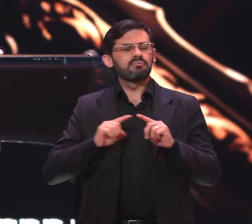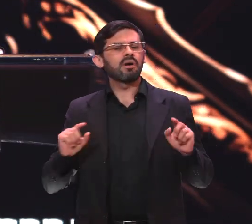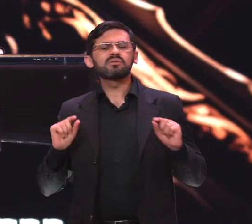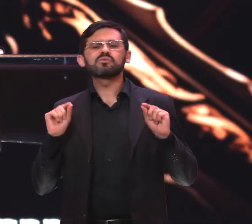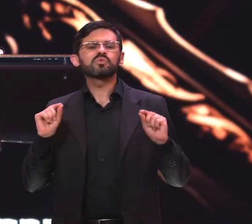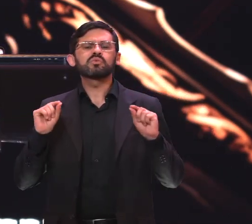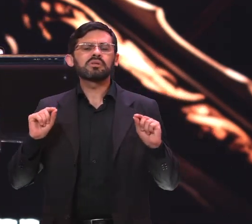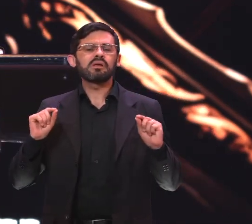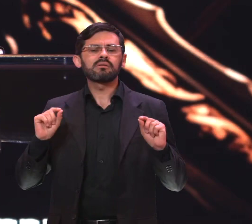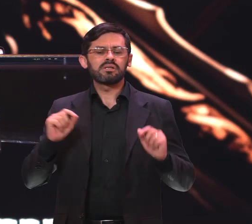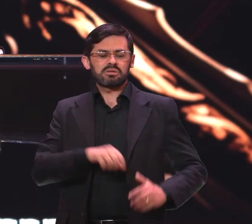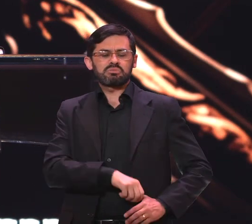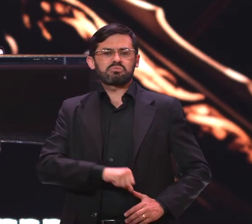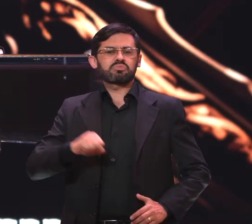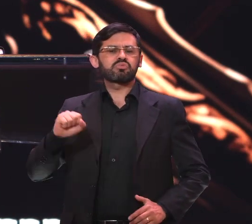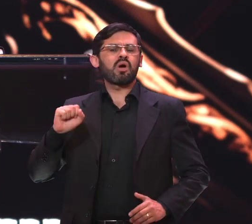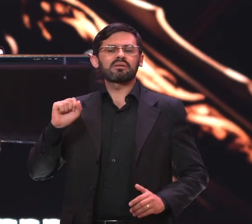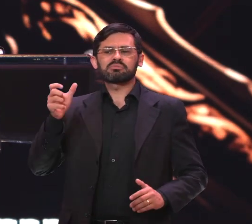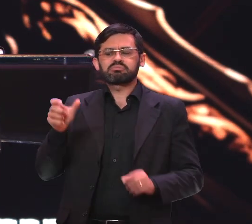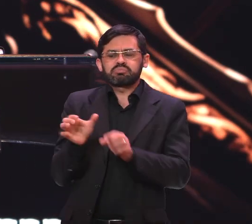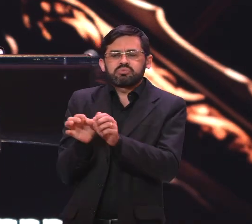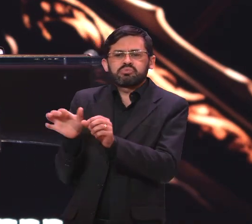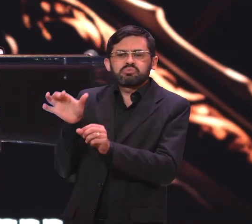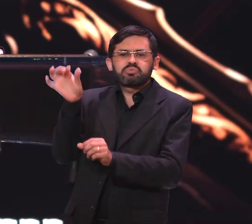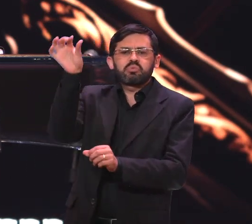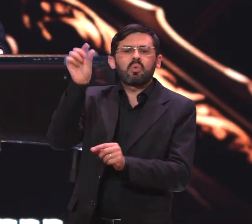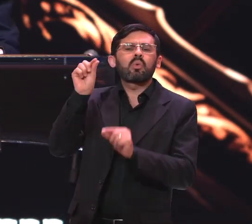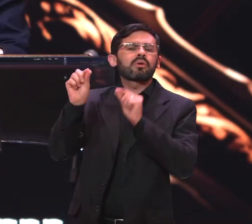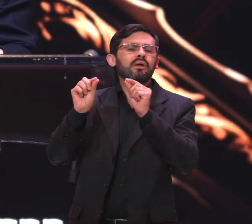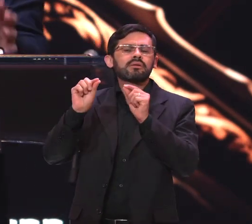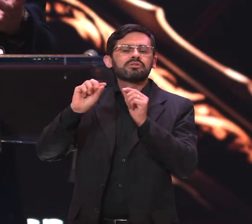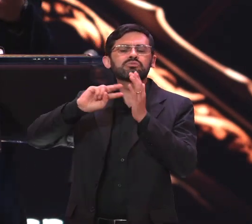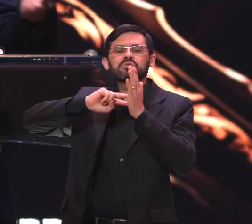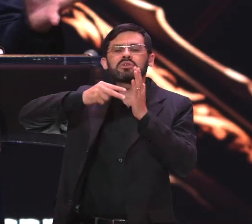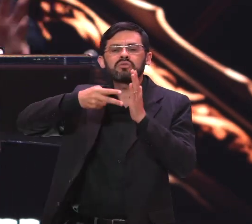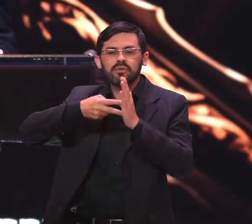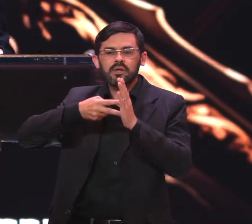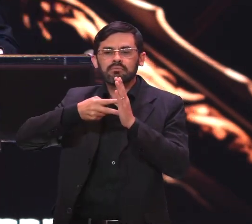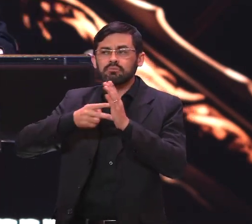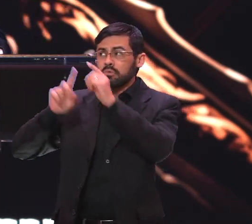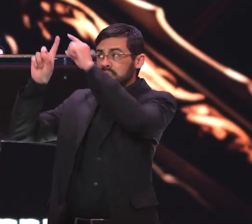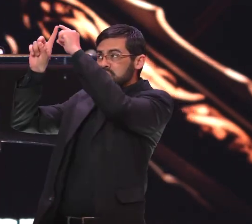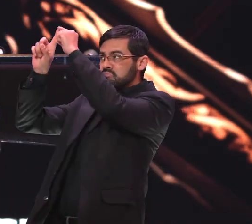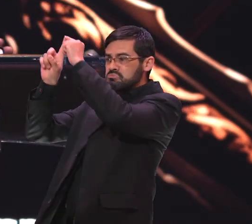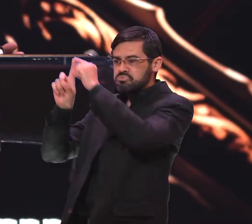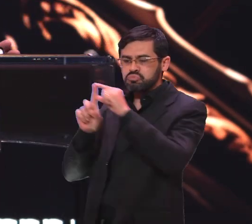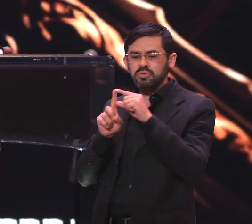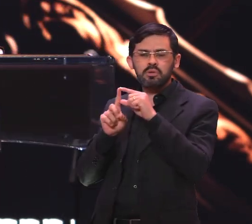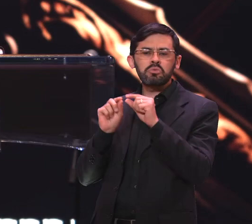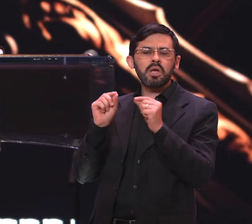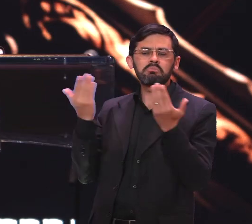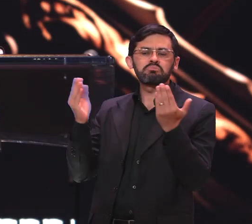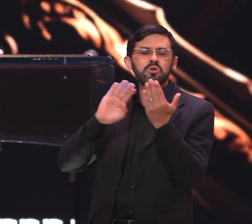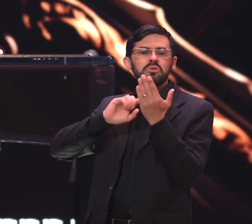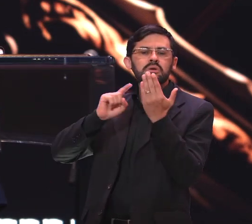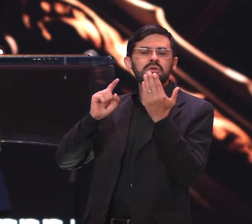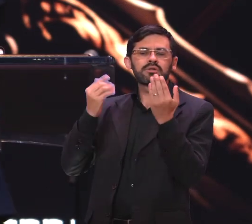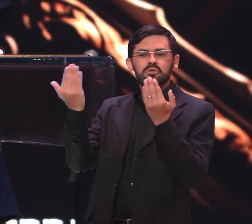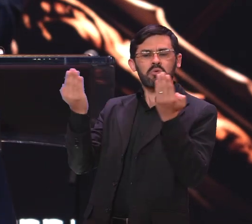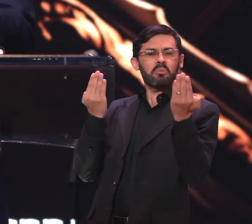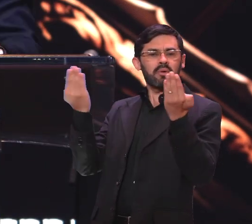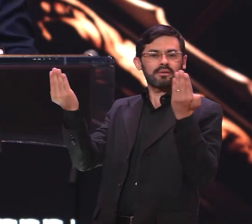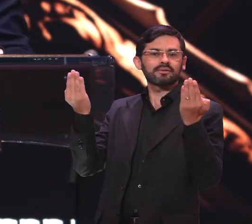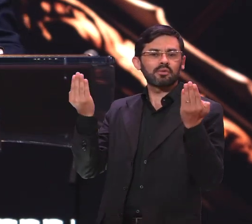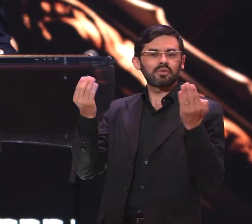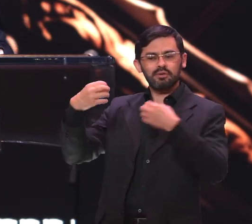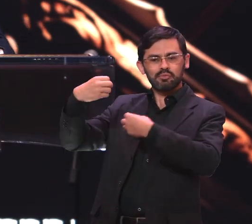essa espada, a gládio, tem a ver com a palavra de Deus? O que ela nos ensina? Essa